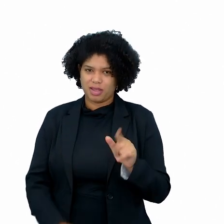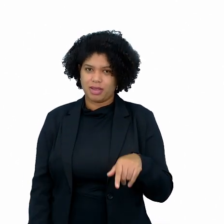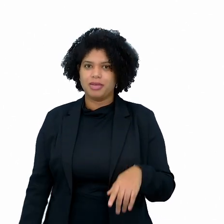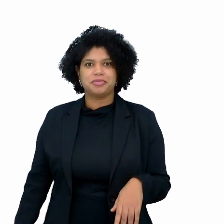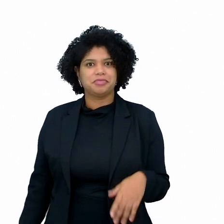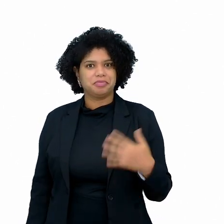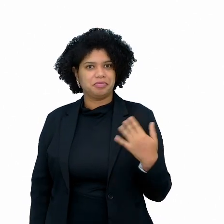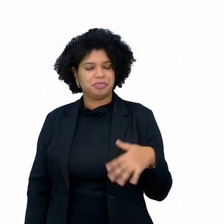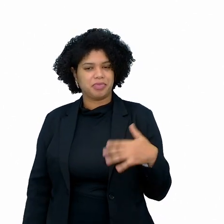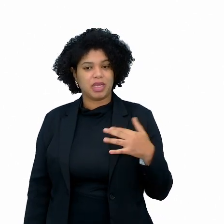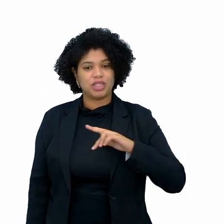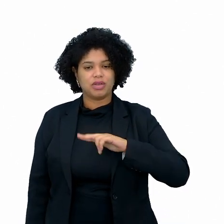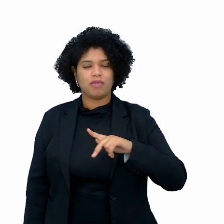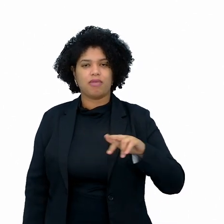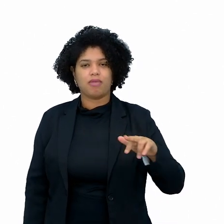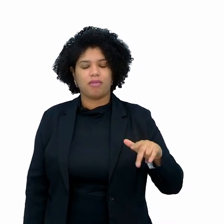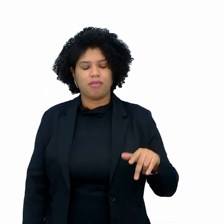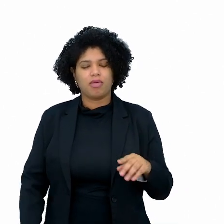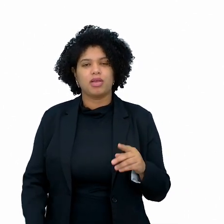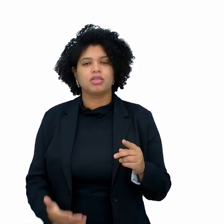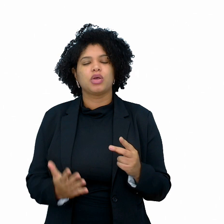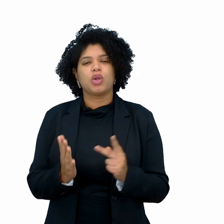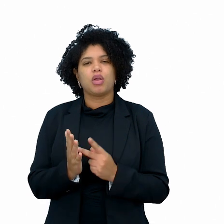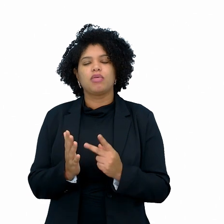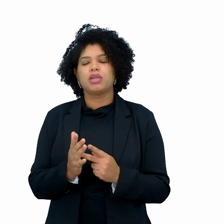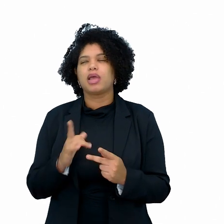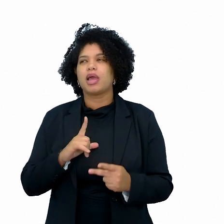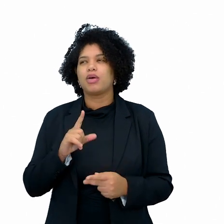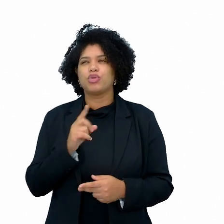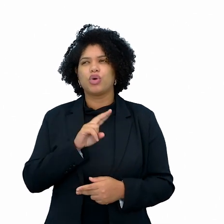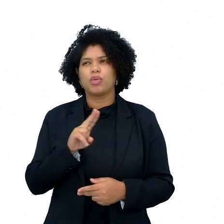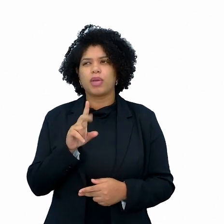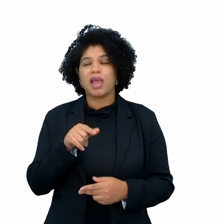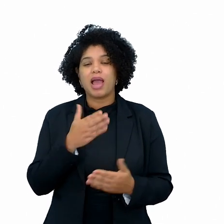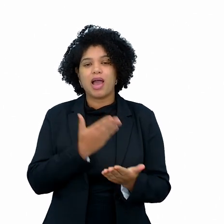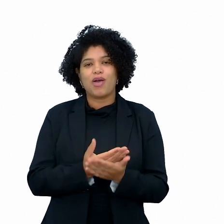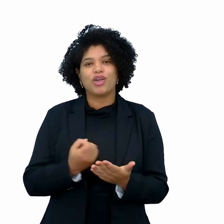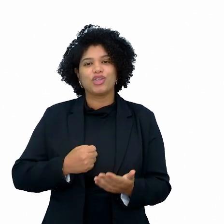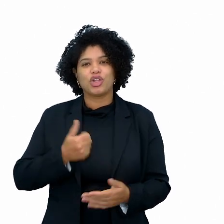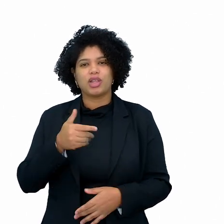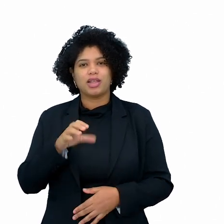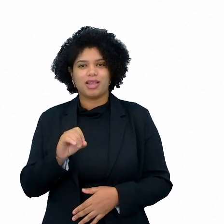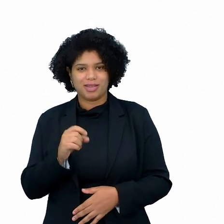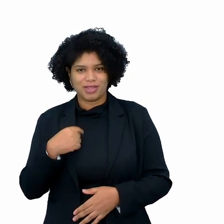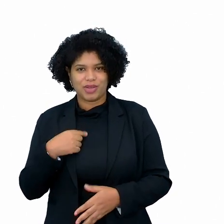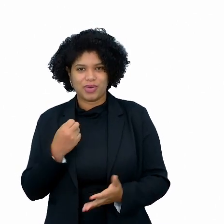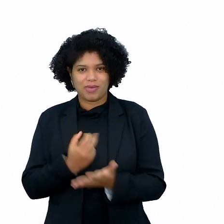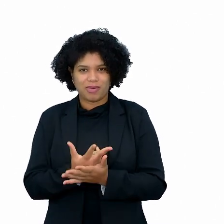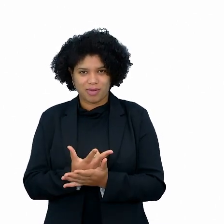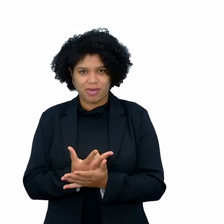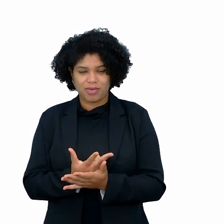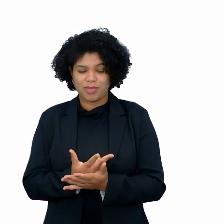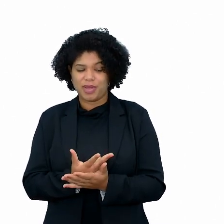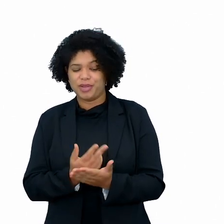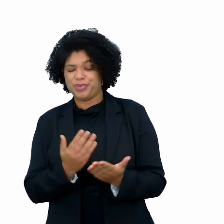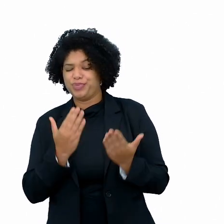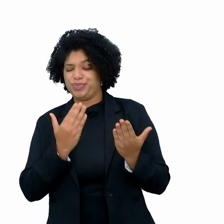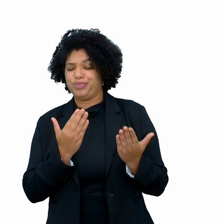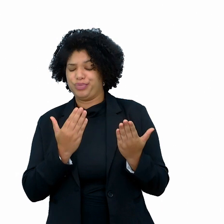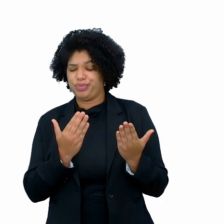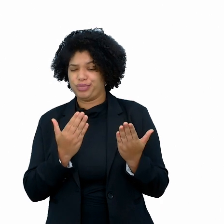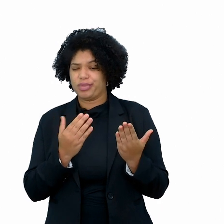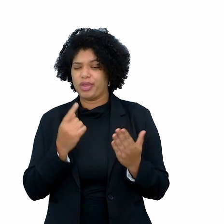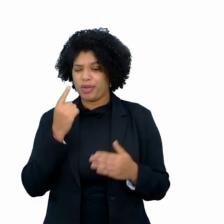tem outros assim, né? Tem aquele Aula Nota 10 também. Quando eu comprei o Aula Nota 10, eu comprei ele com preconceito, assim. Eu falei, eu